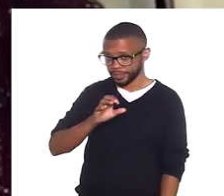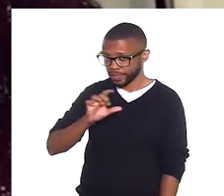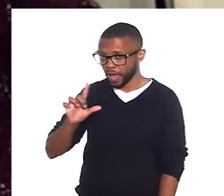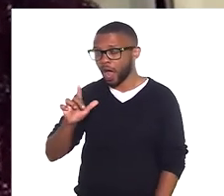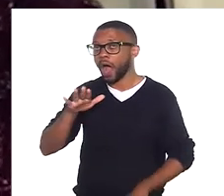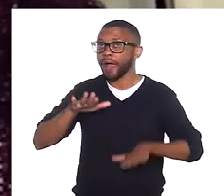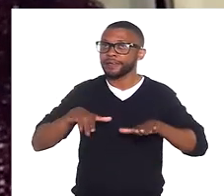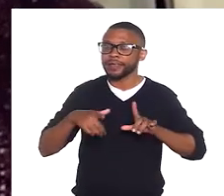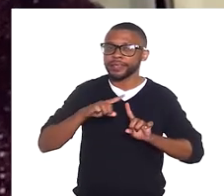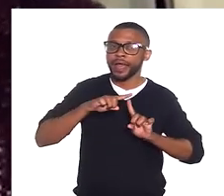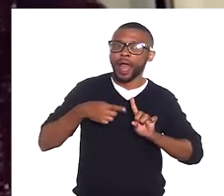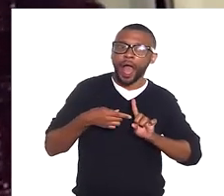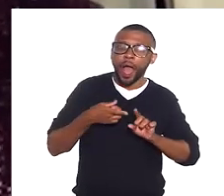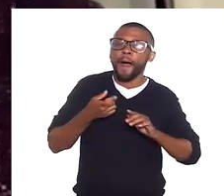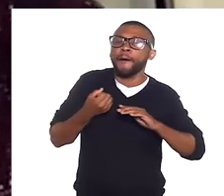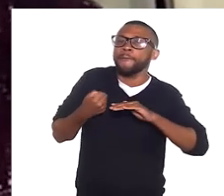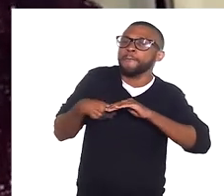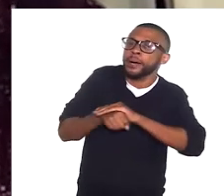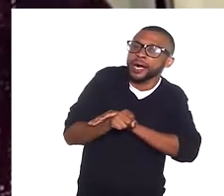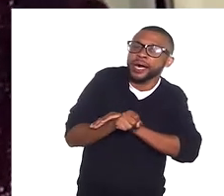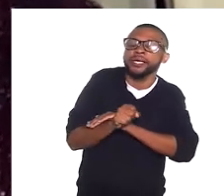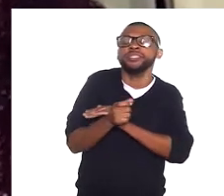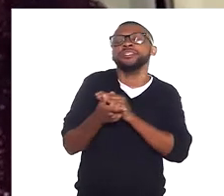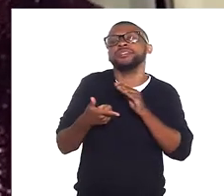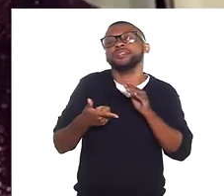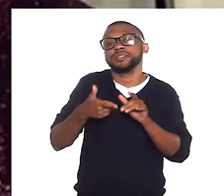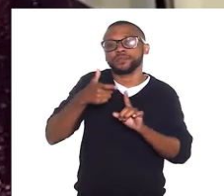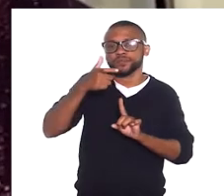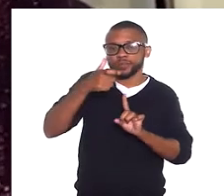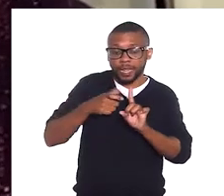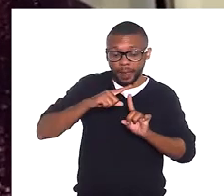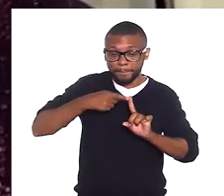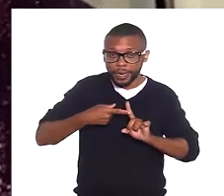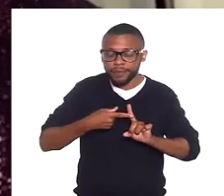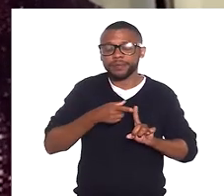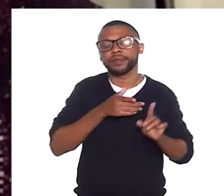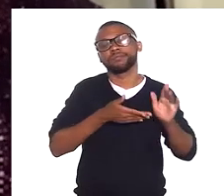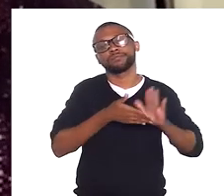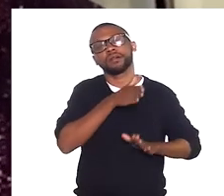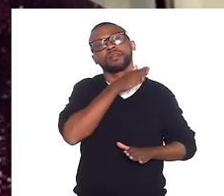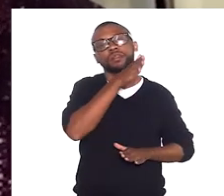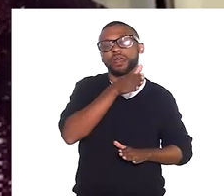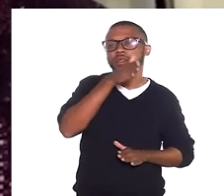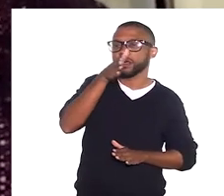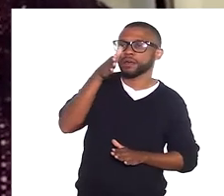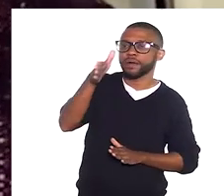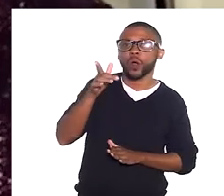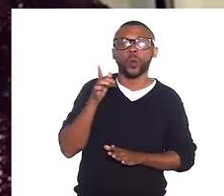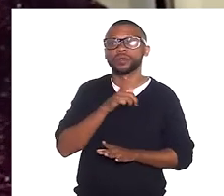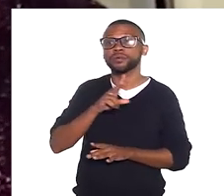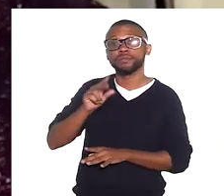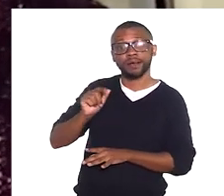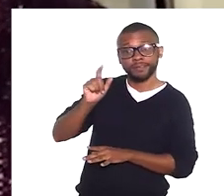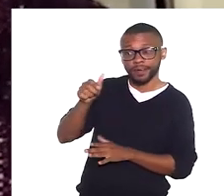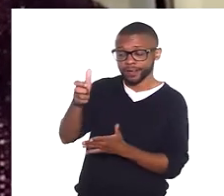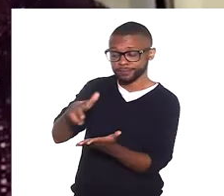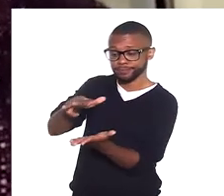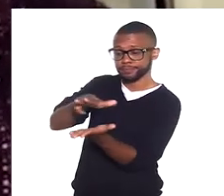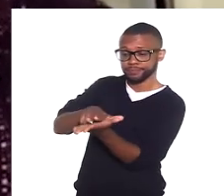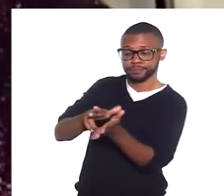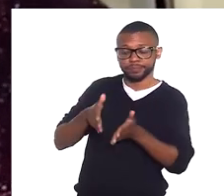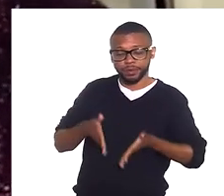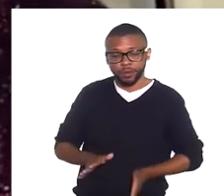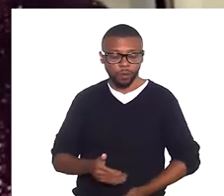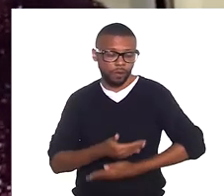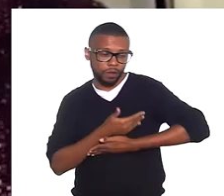parto que a pessoa fica peregrinando por maternidade até conseguir uma vaga para ter um bebê. e tantas outras coisas. E agora, com a pandemia